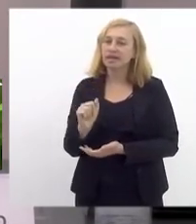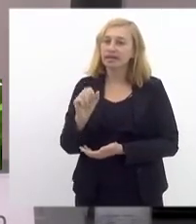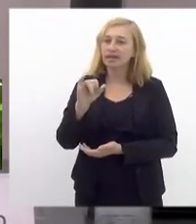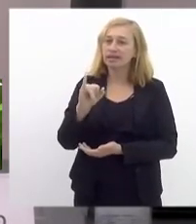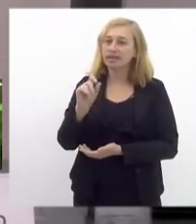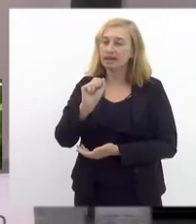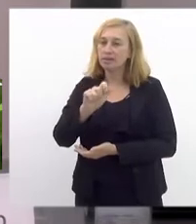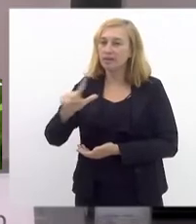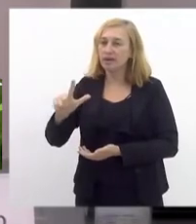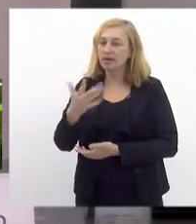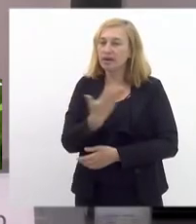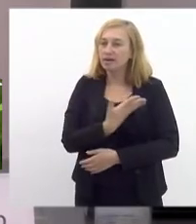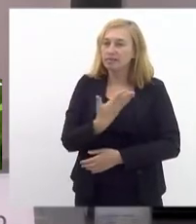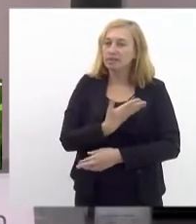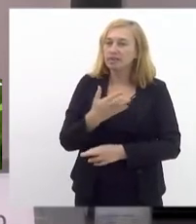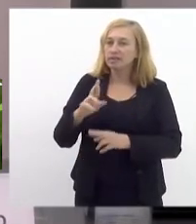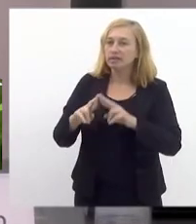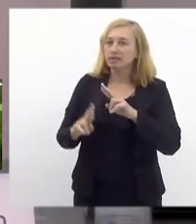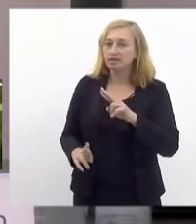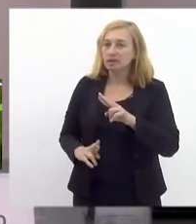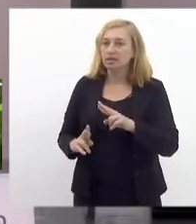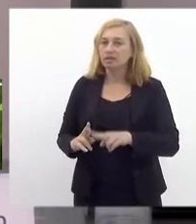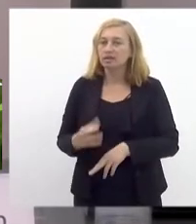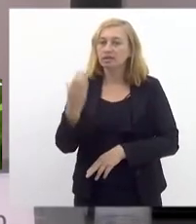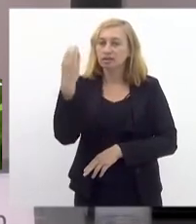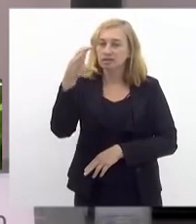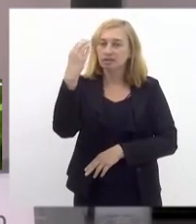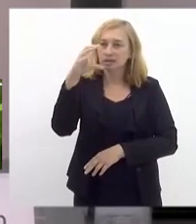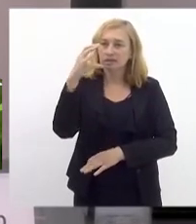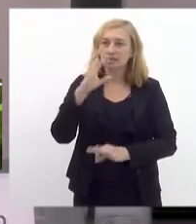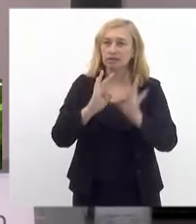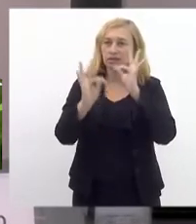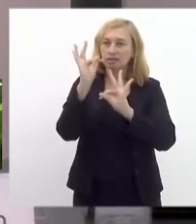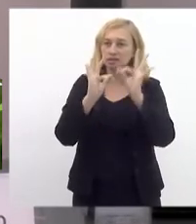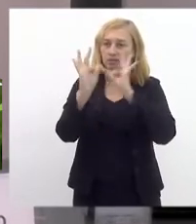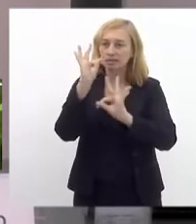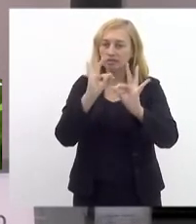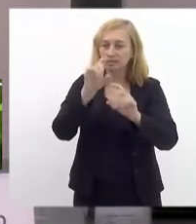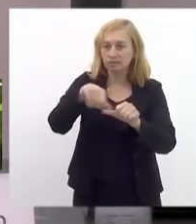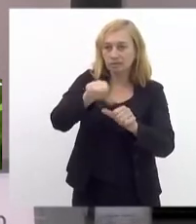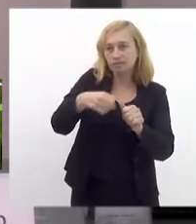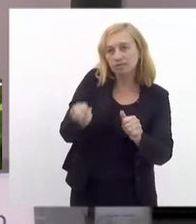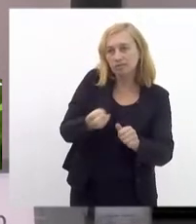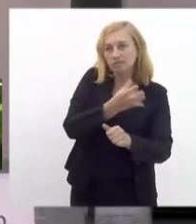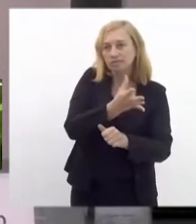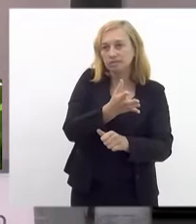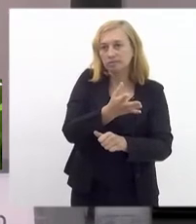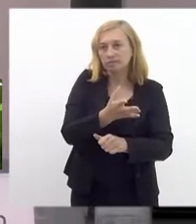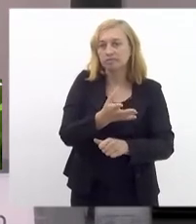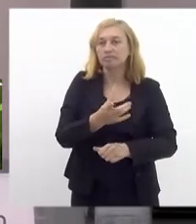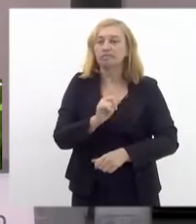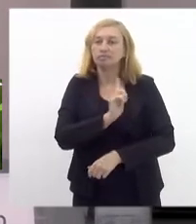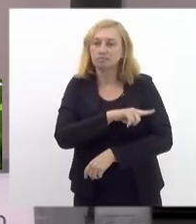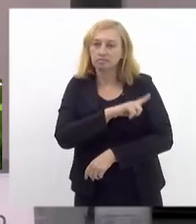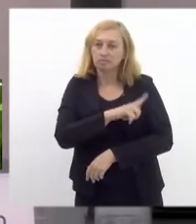nossa colega da UERJ, que foi secretária de Estado de Ciência, Tecnologia e Inovação, e teve uma gestão de muito diálogo conosco,